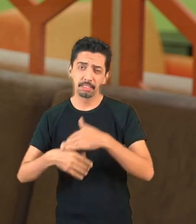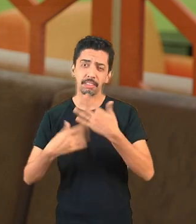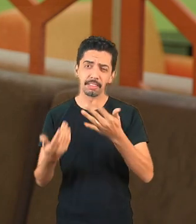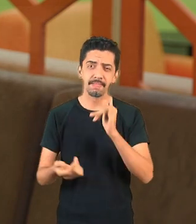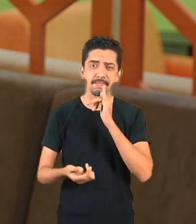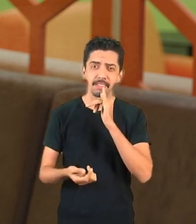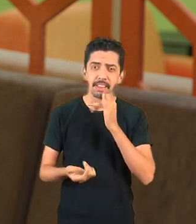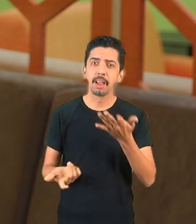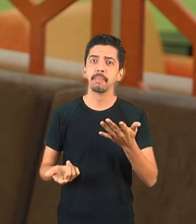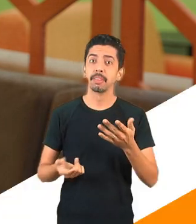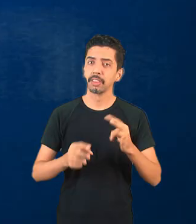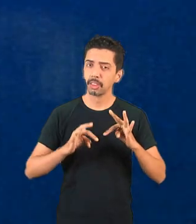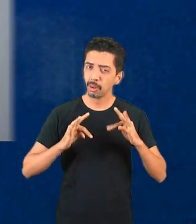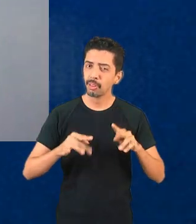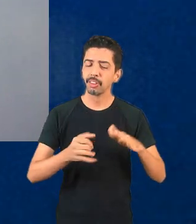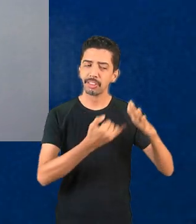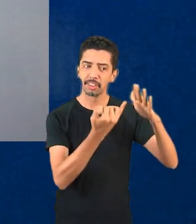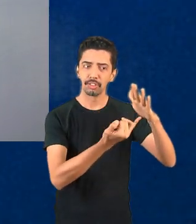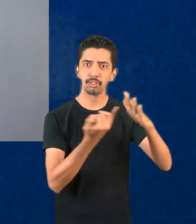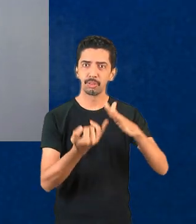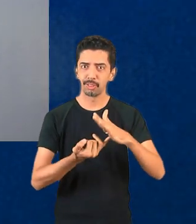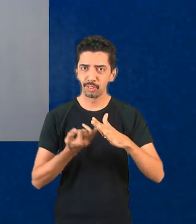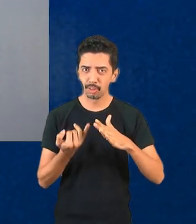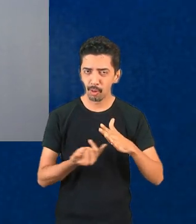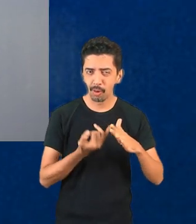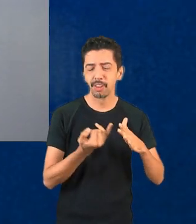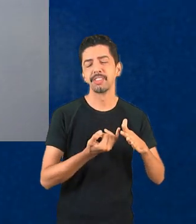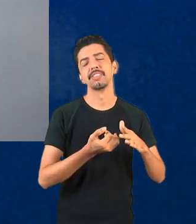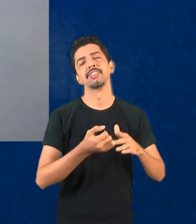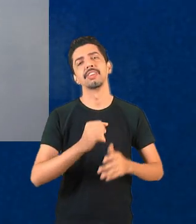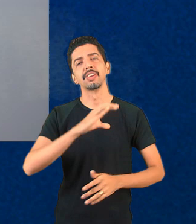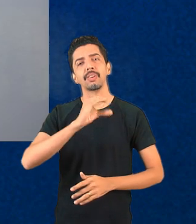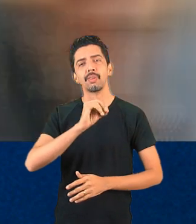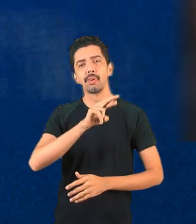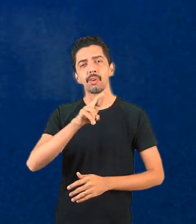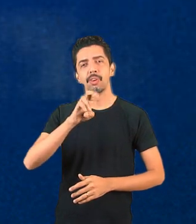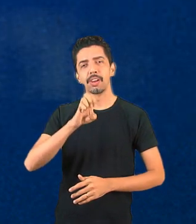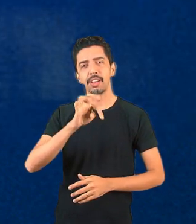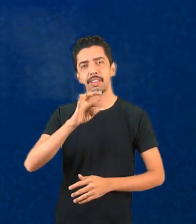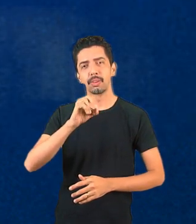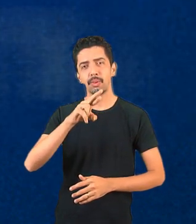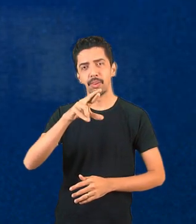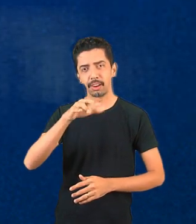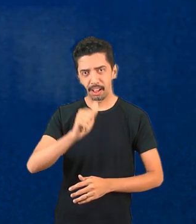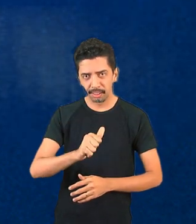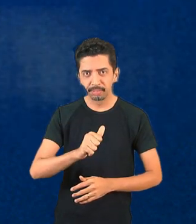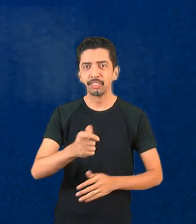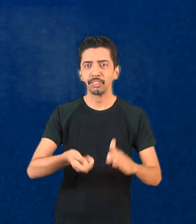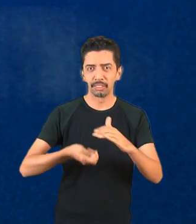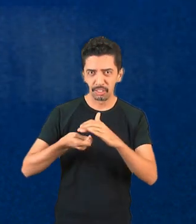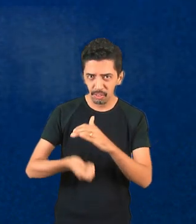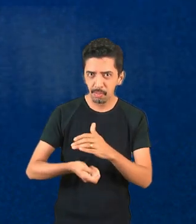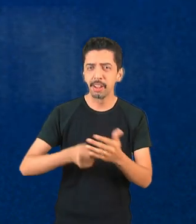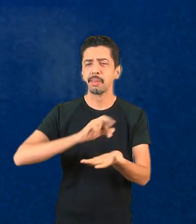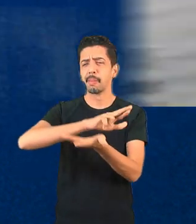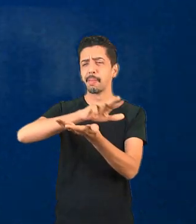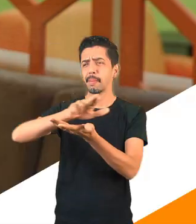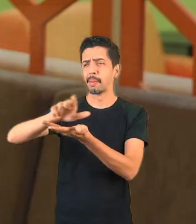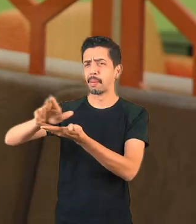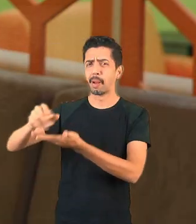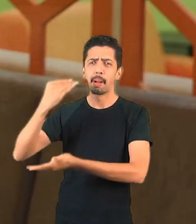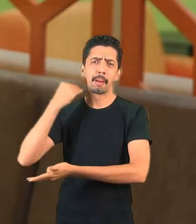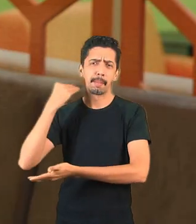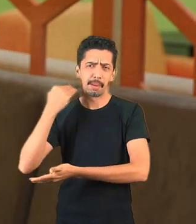ofertando oportunidades, principalmente os agentes de investimentos, as corretoras, as instituições financeiras de forma